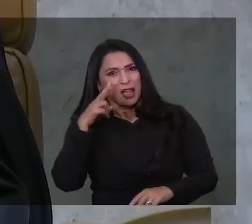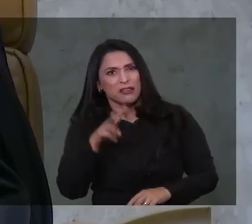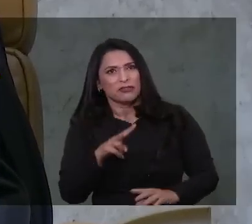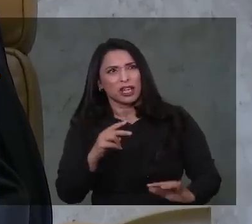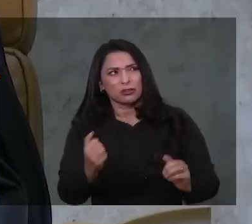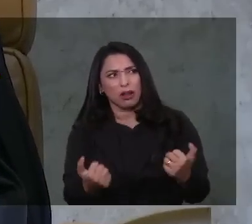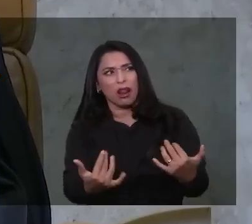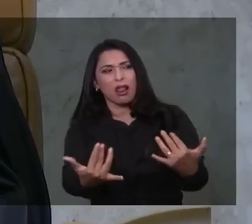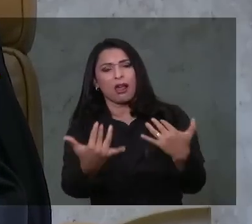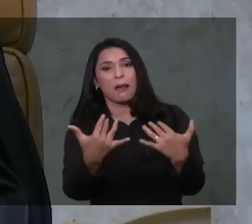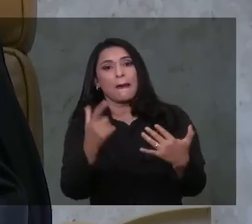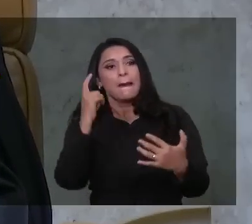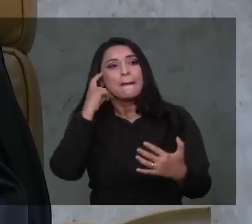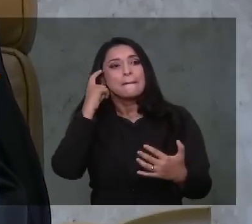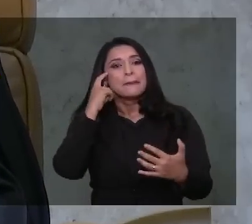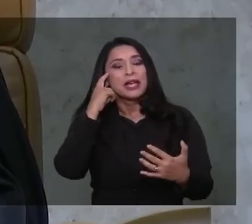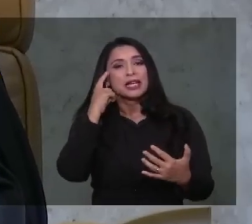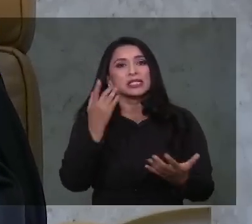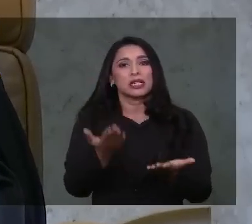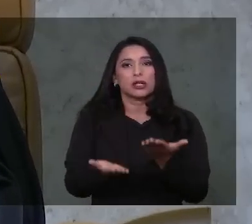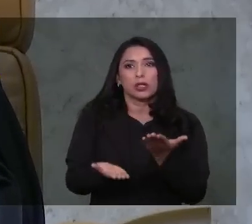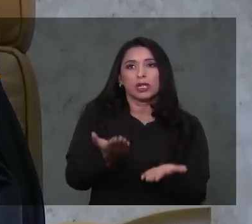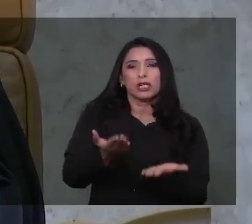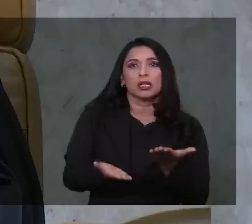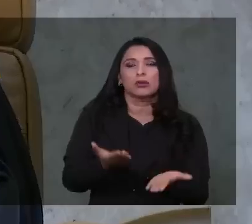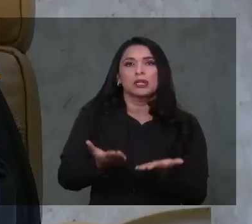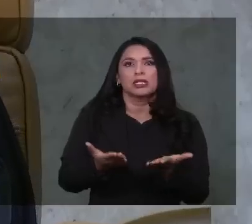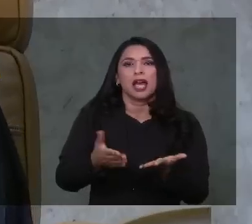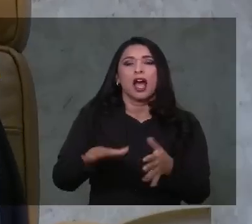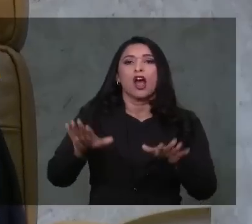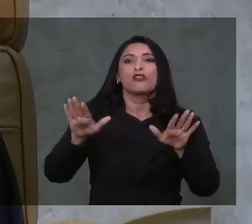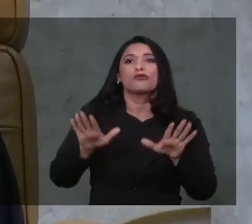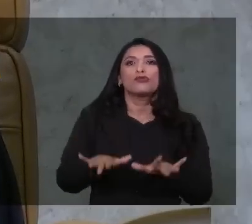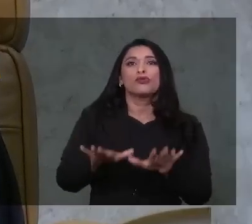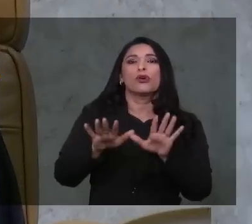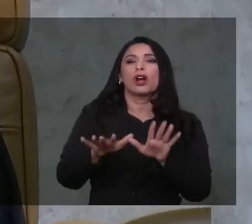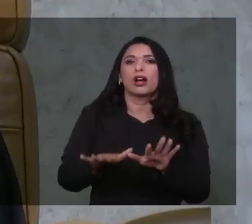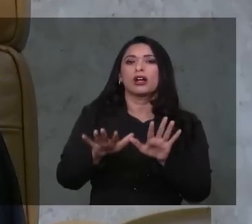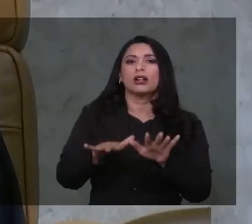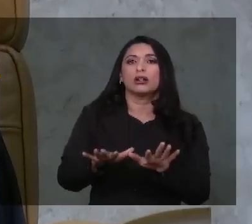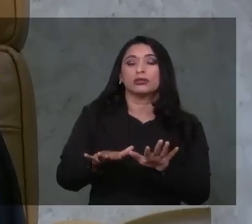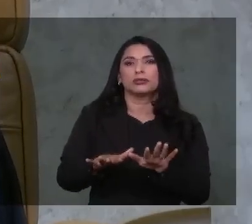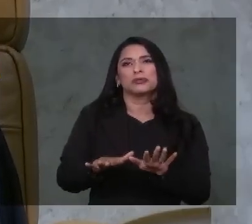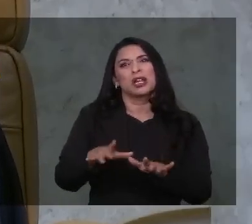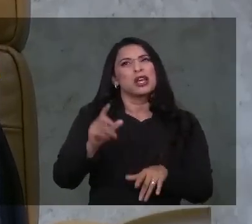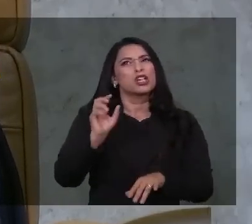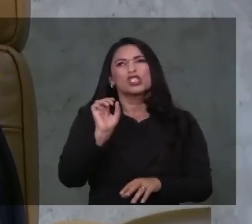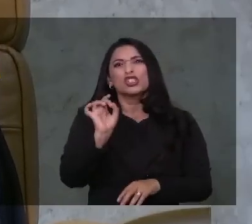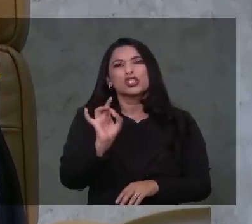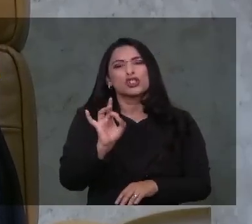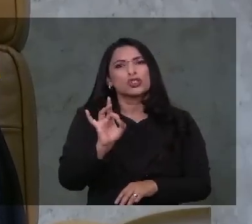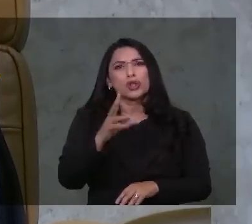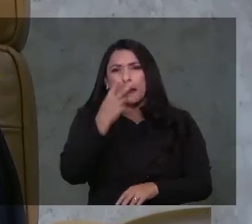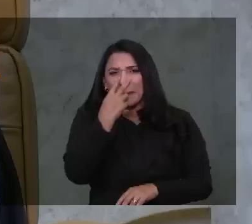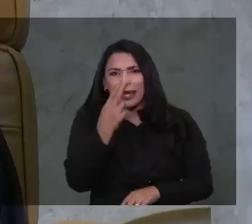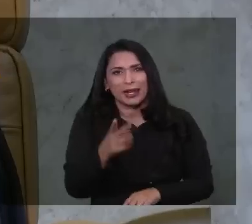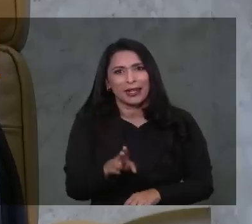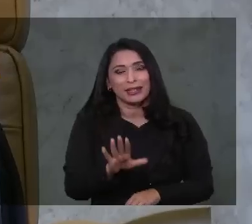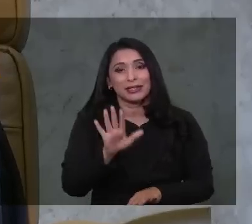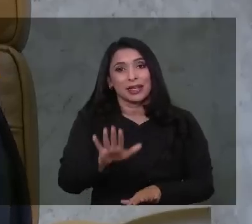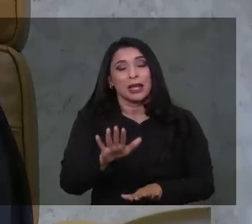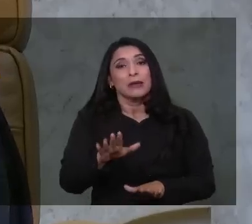impressão de que o equilibrista está voando. Não é grave, porque a vida é feita de certas ilusões. Mas o